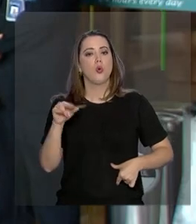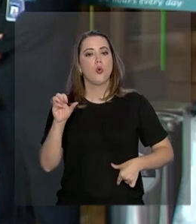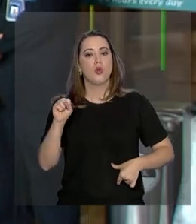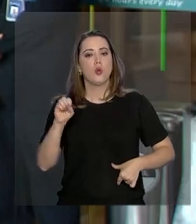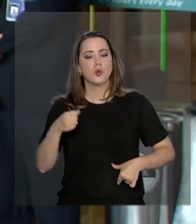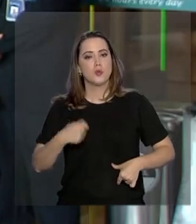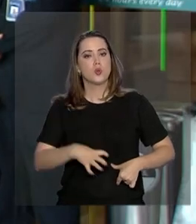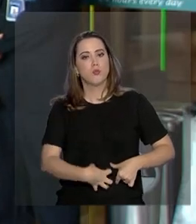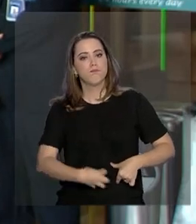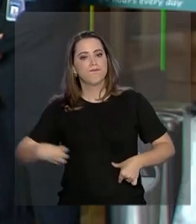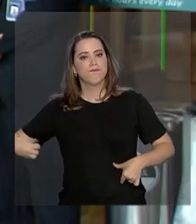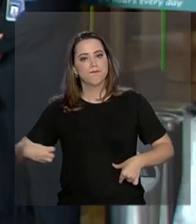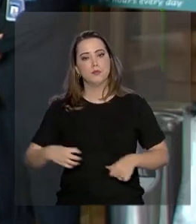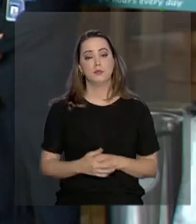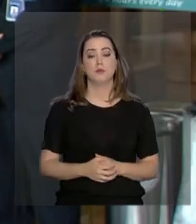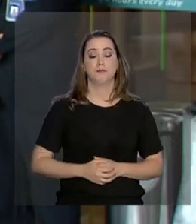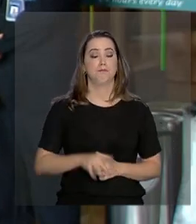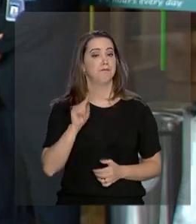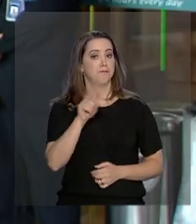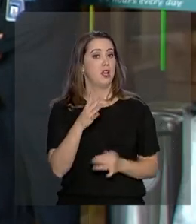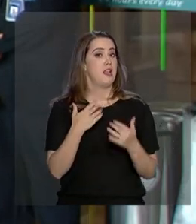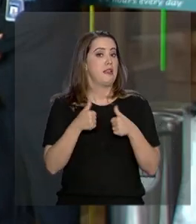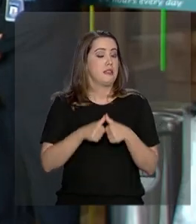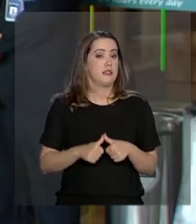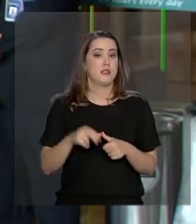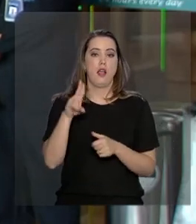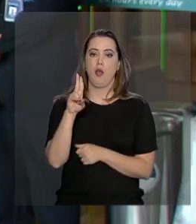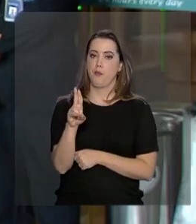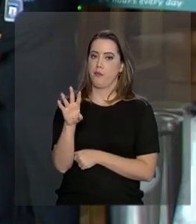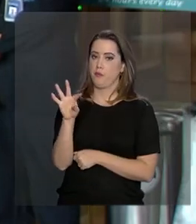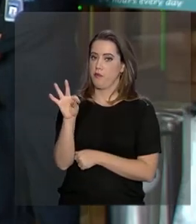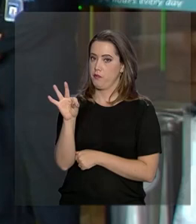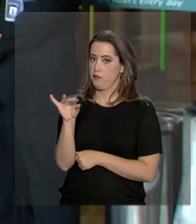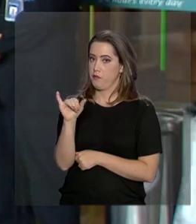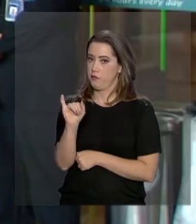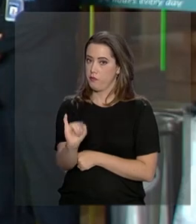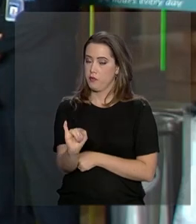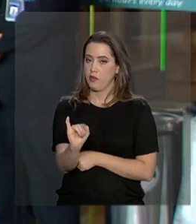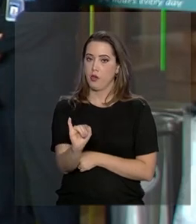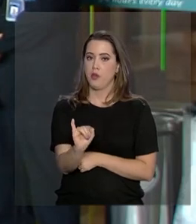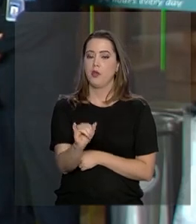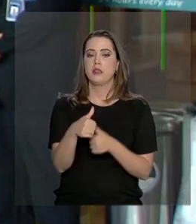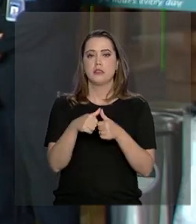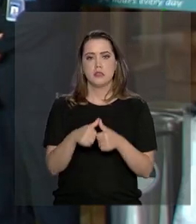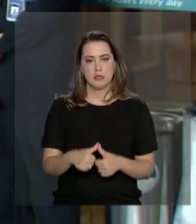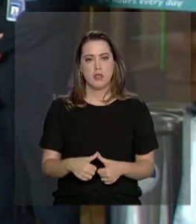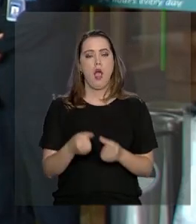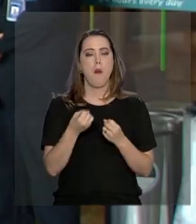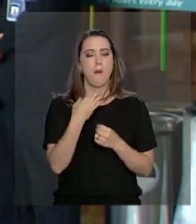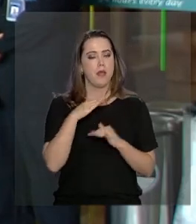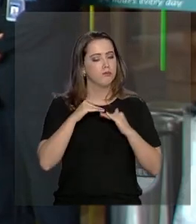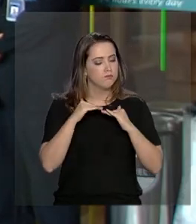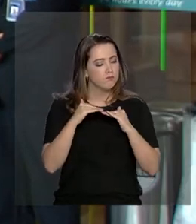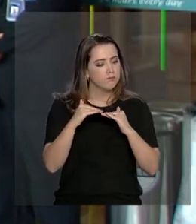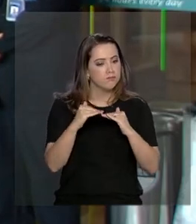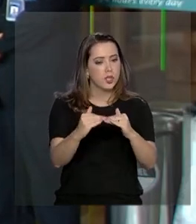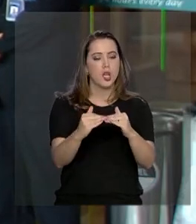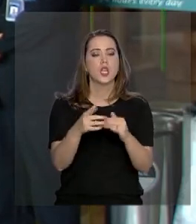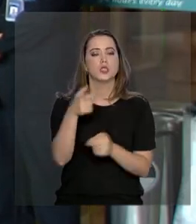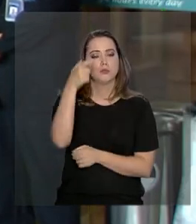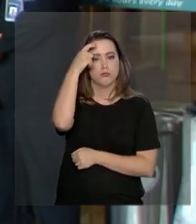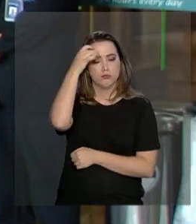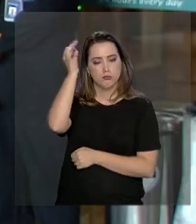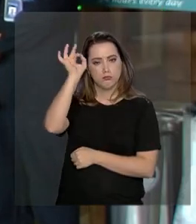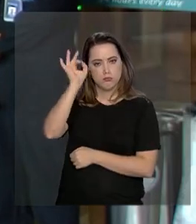retirado. Jair Bolsonaro encontra-se na UTI, a unidade de terapia intensiva, em condição estável,